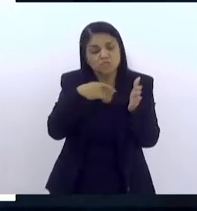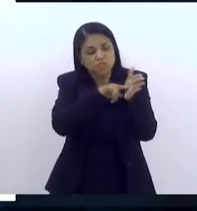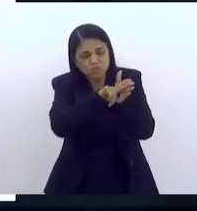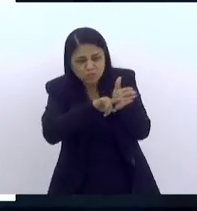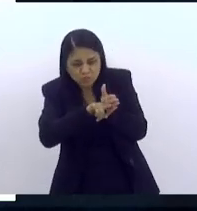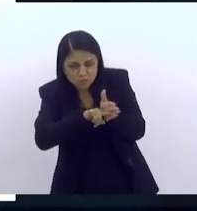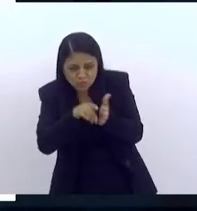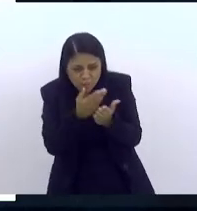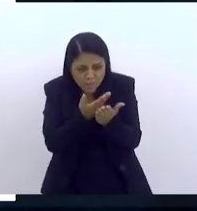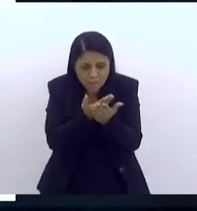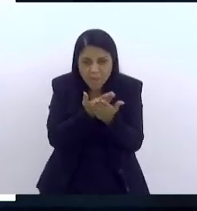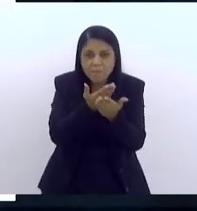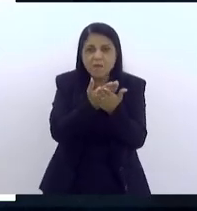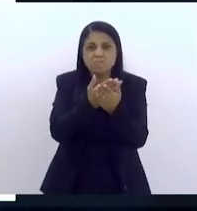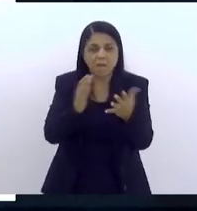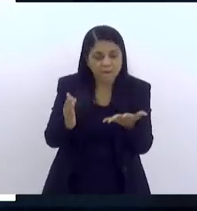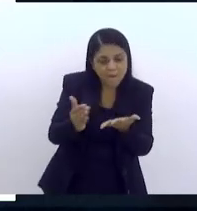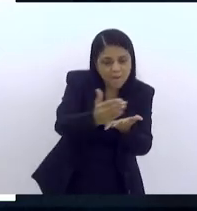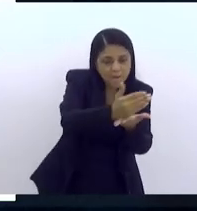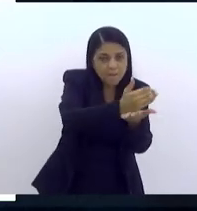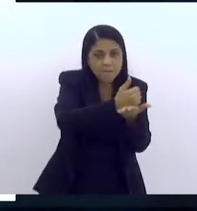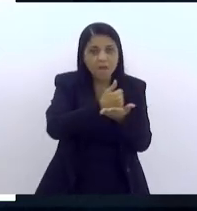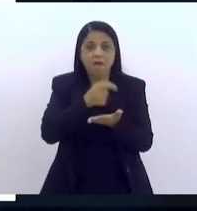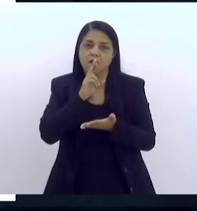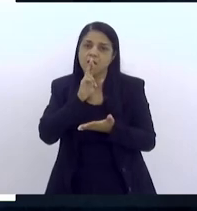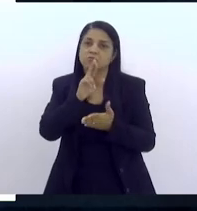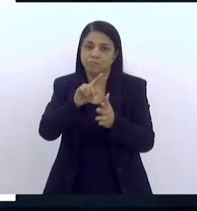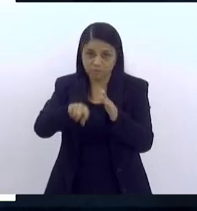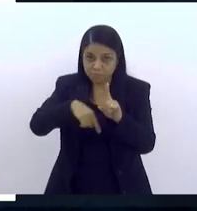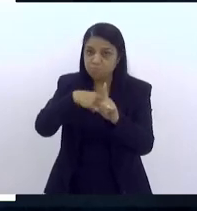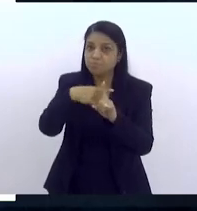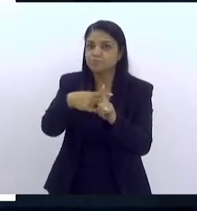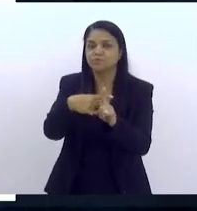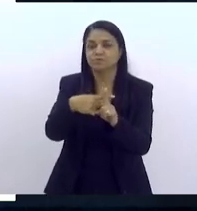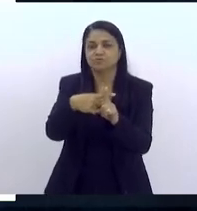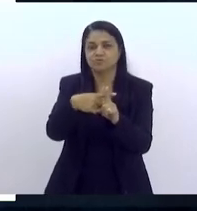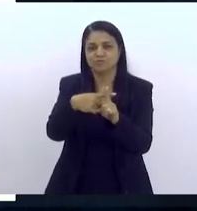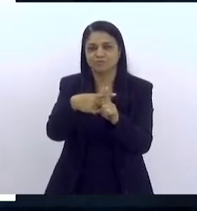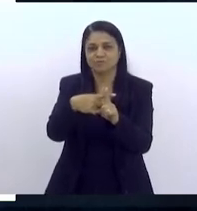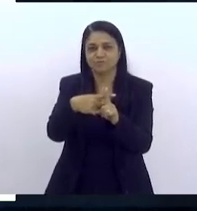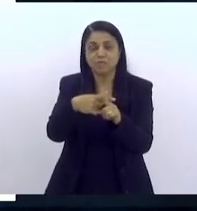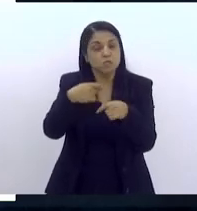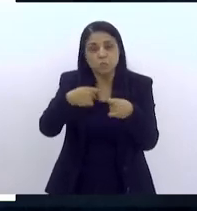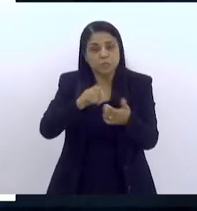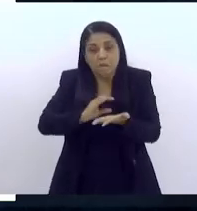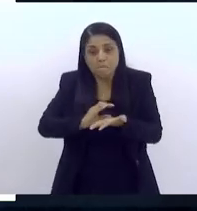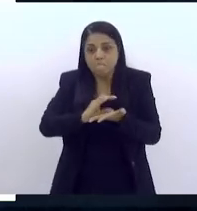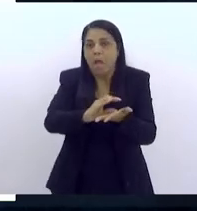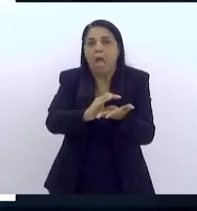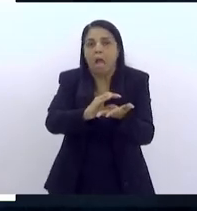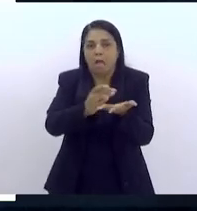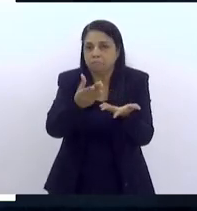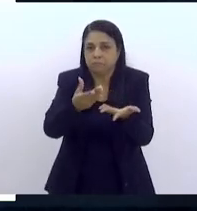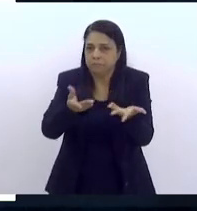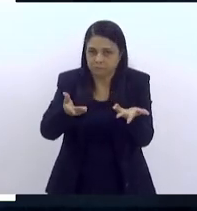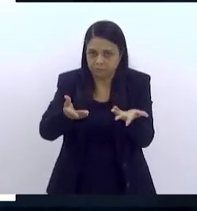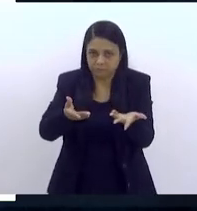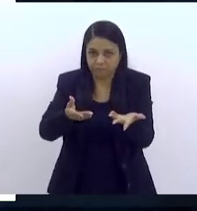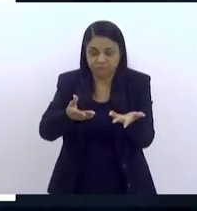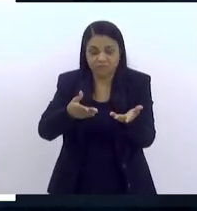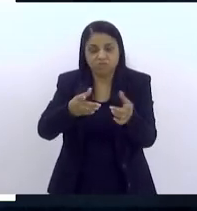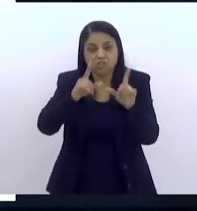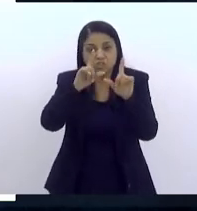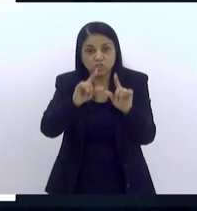são tem tido uma resposta positiva e sem grandes investimentos isso não diminui a necessidade